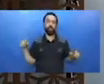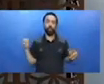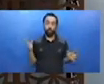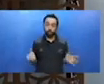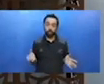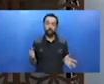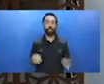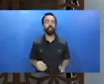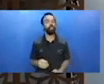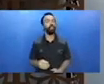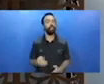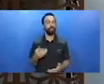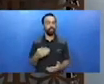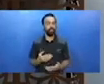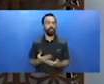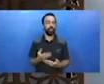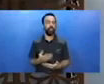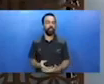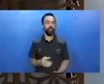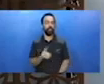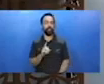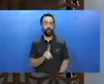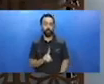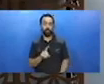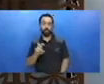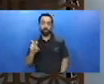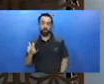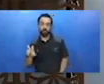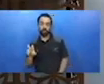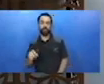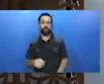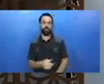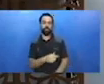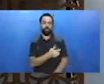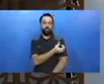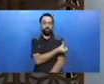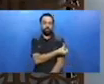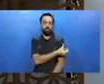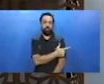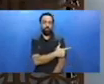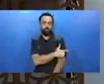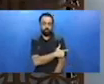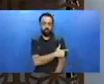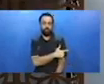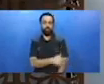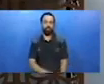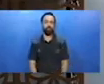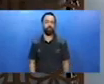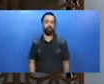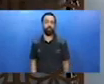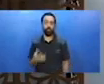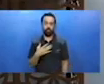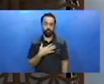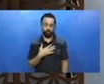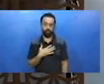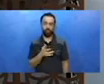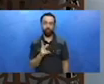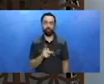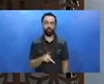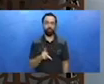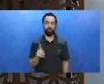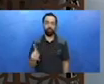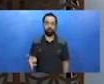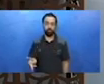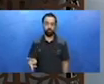de número 15. Lembrando que essas aulas são para o 6º e 7º ano do ensino fundamental. Eu sou o professor Maurício,